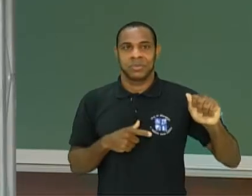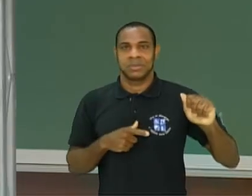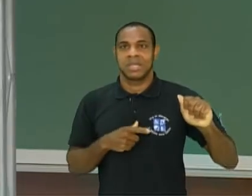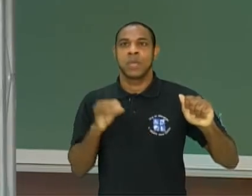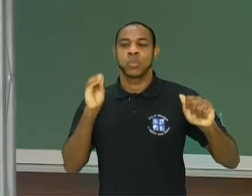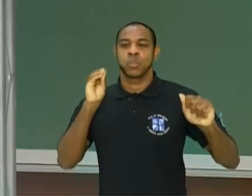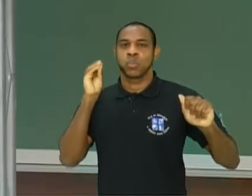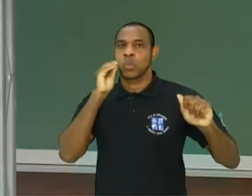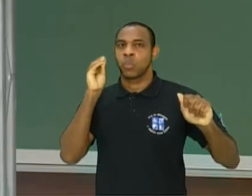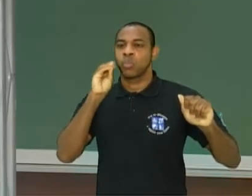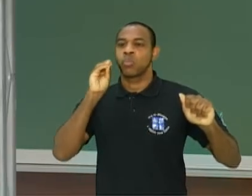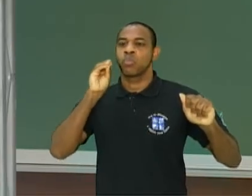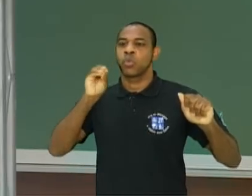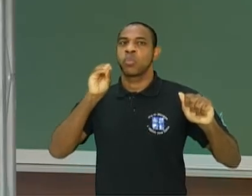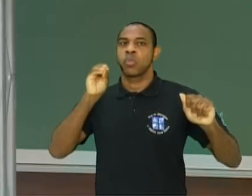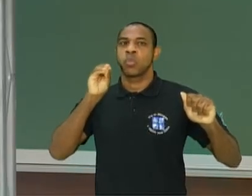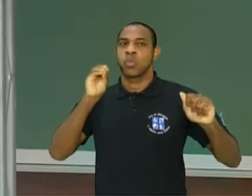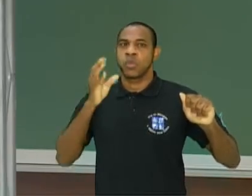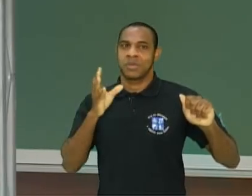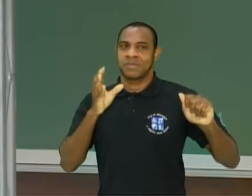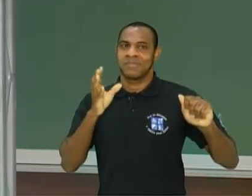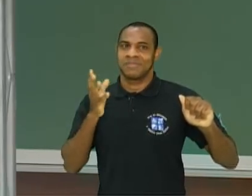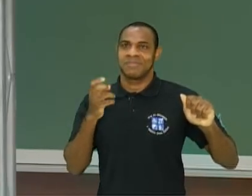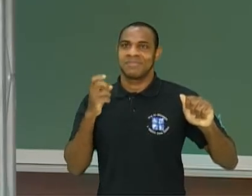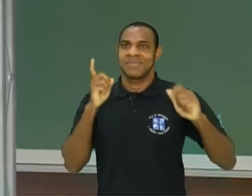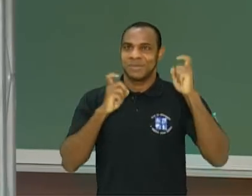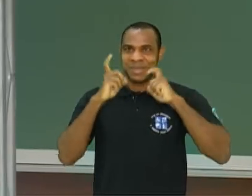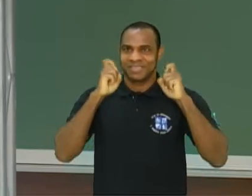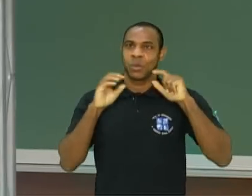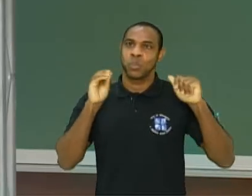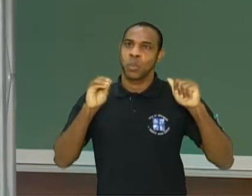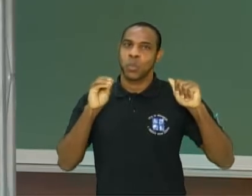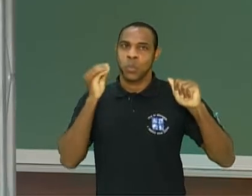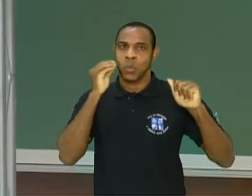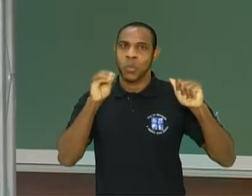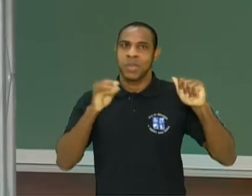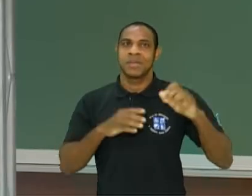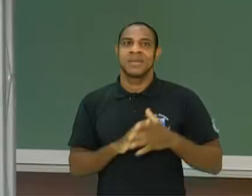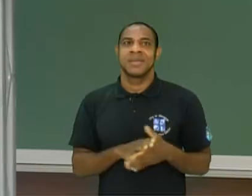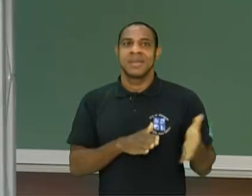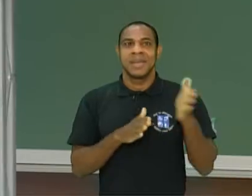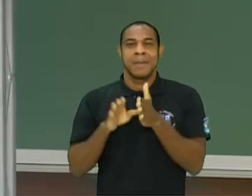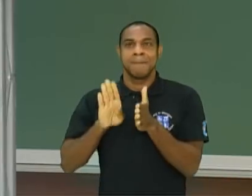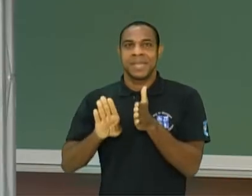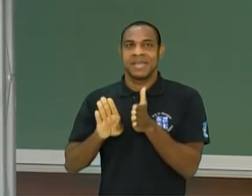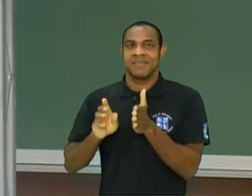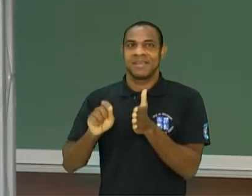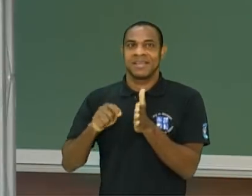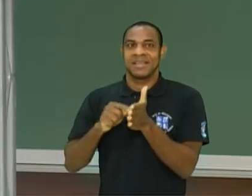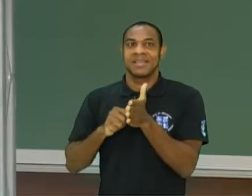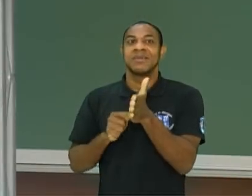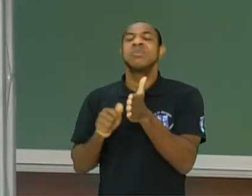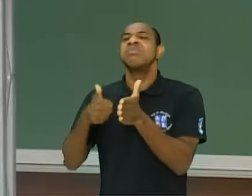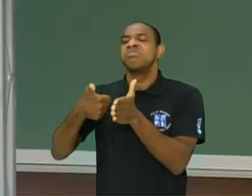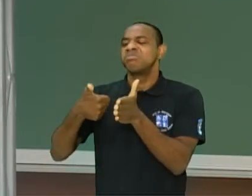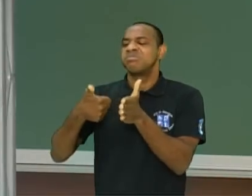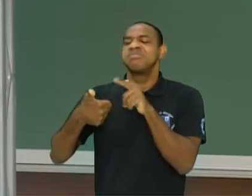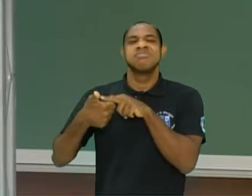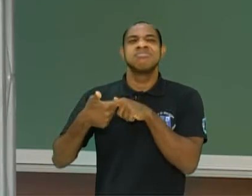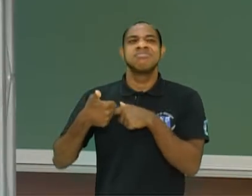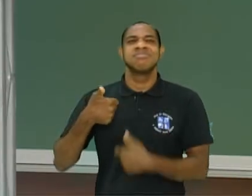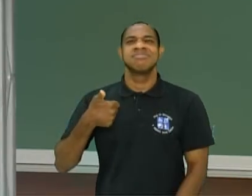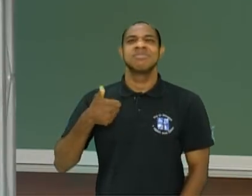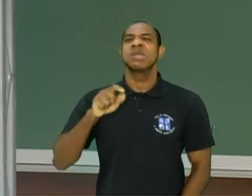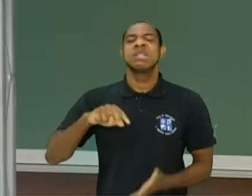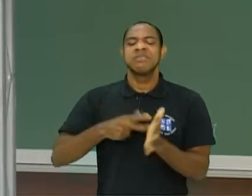um beijinho, fazendo um sinal com os lábios. A letra B está fazendo um sinal com a mão. O que significa isso, né,